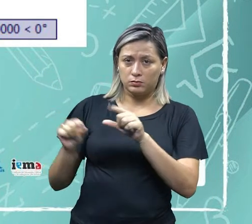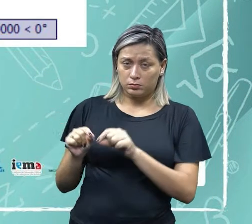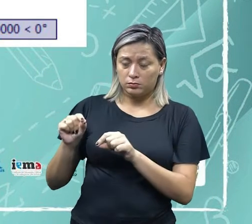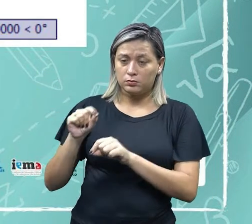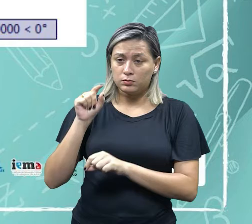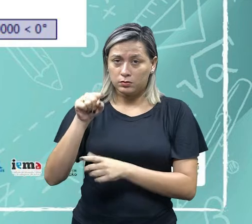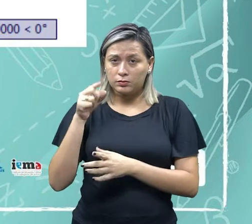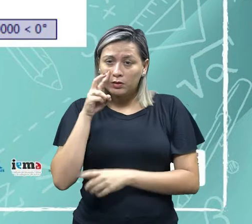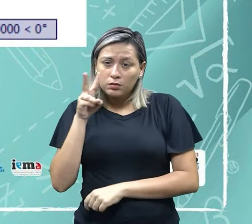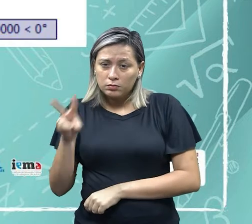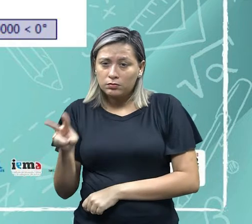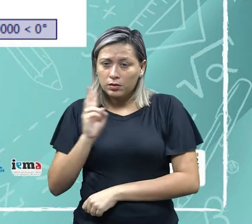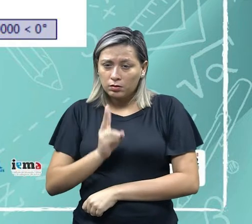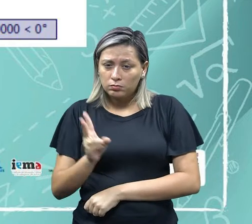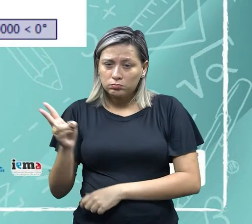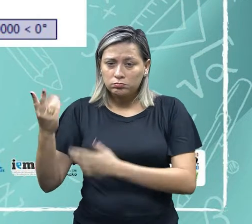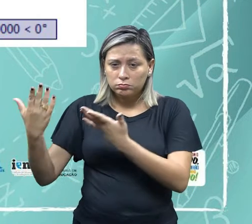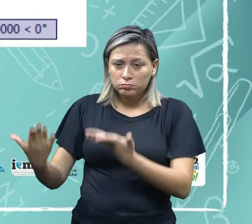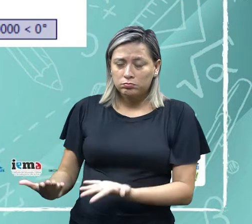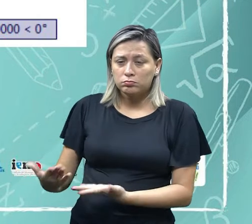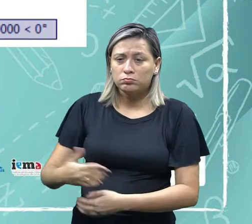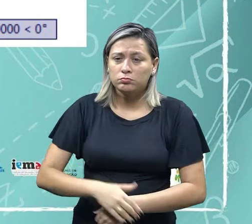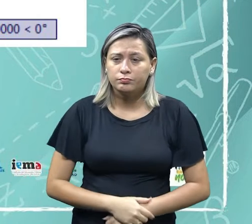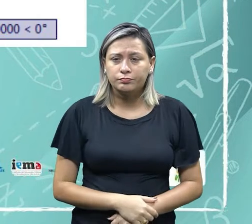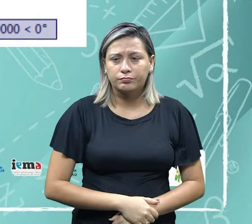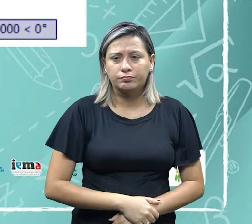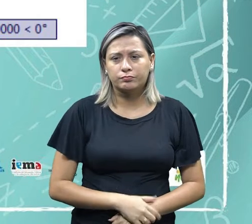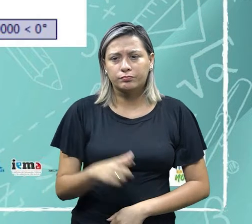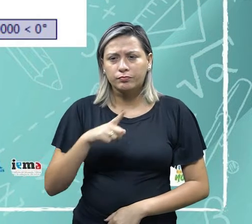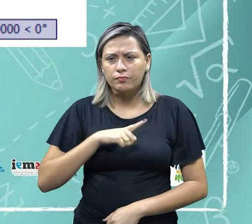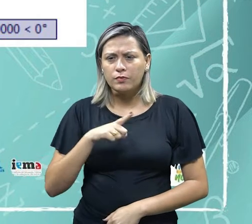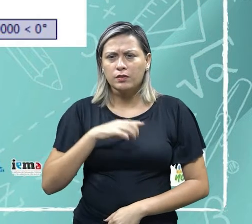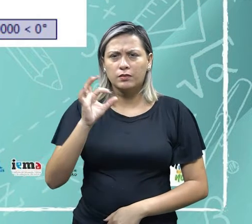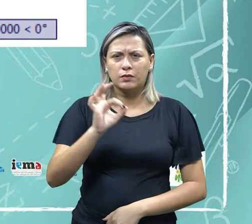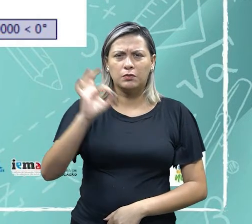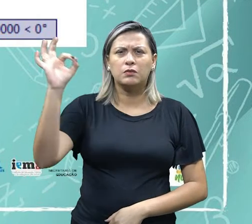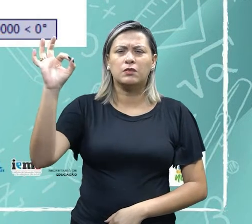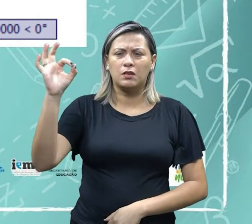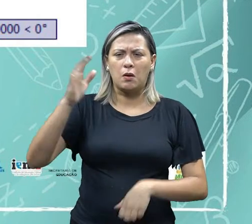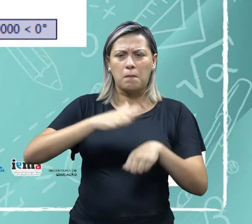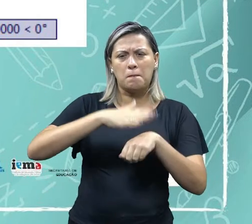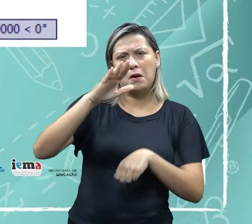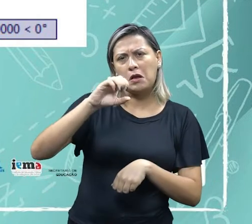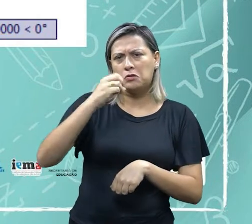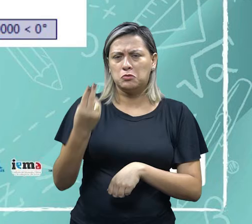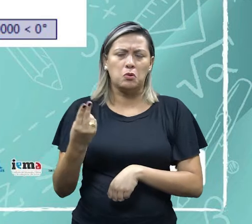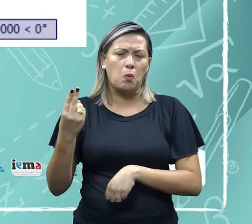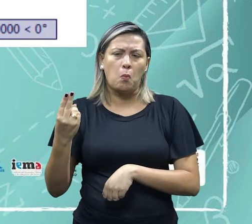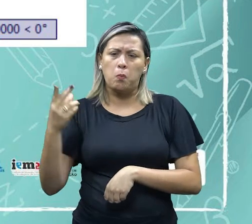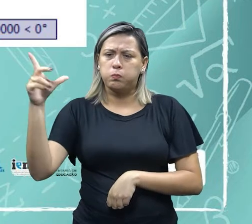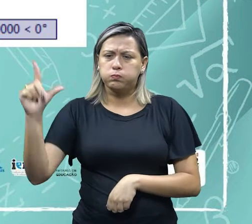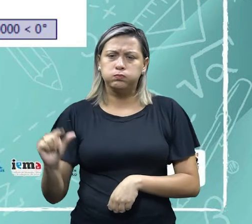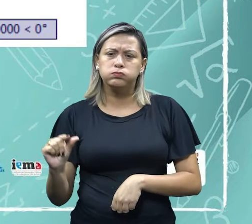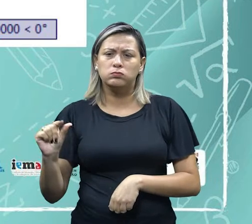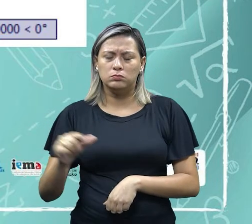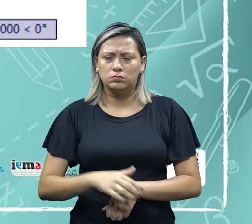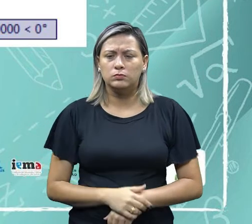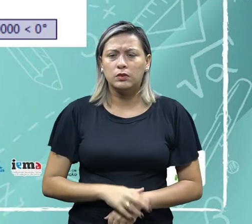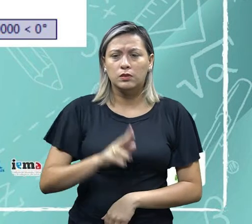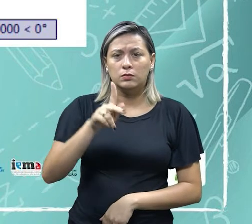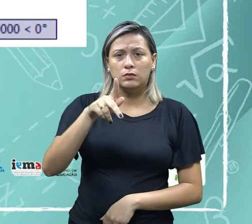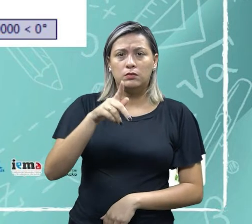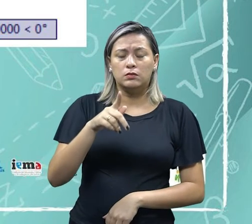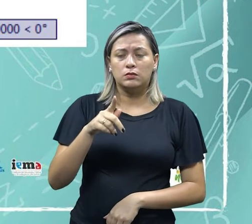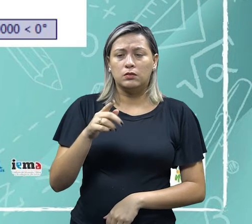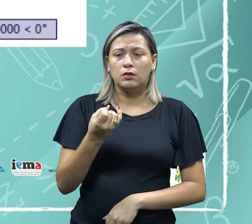que você está vendo, logo na sequência, ó. Tem mais ali o grau, maior, menor, certo? Coordenada